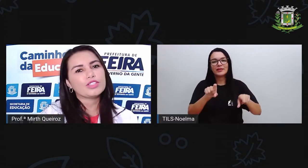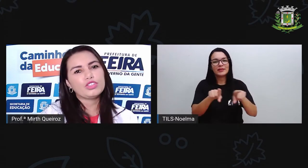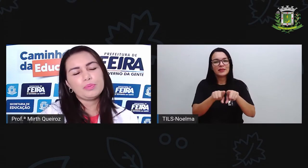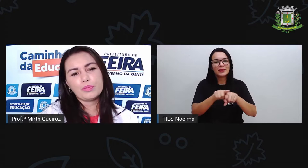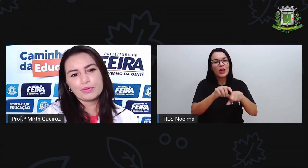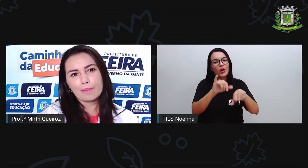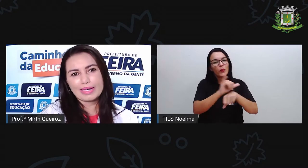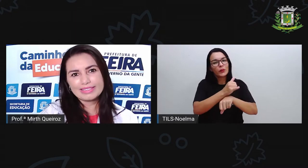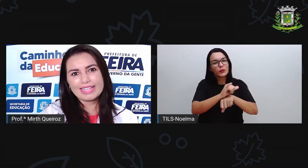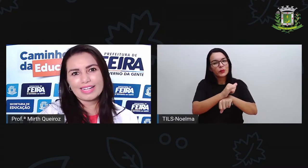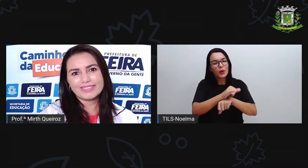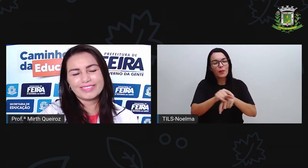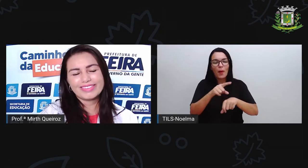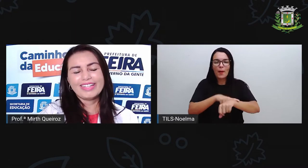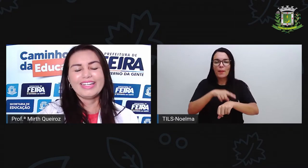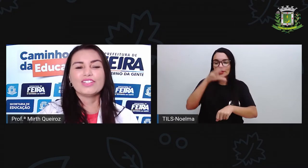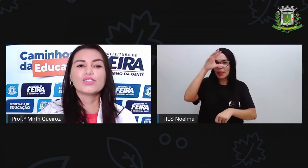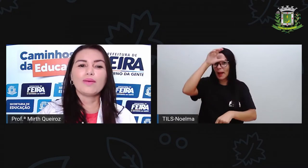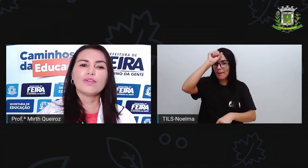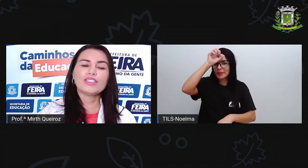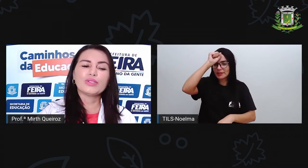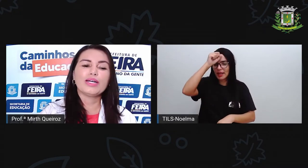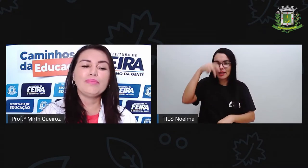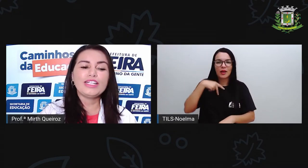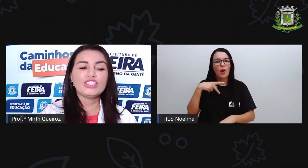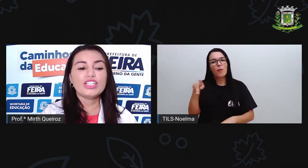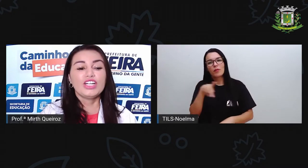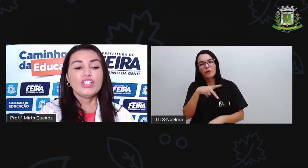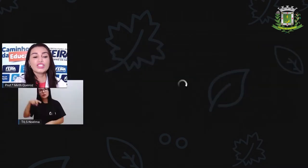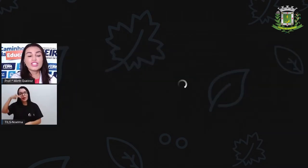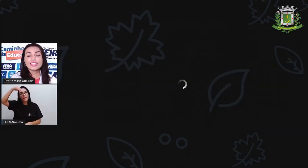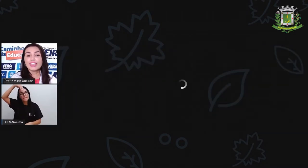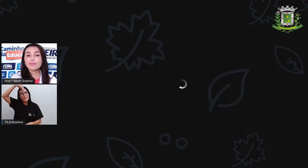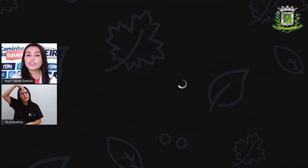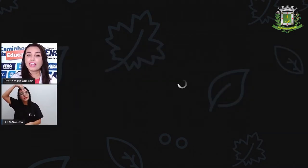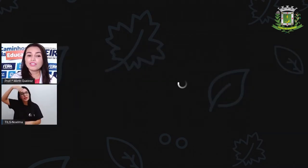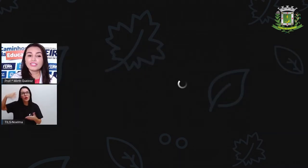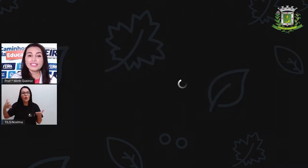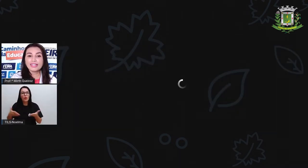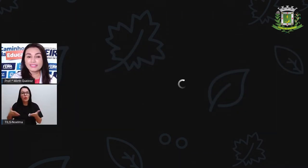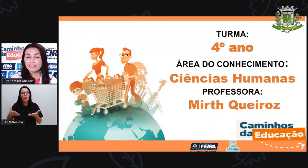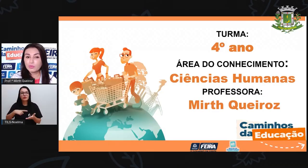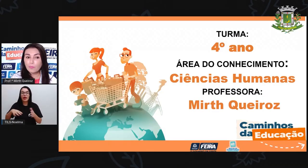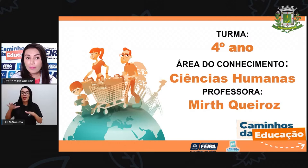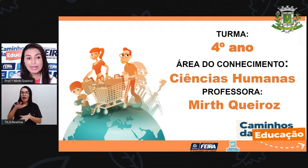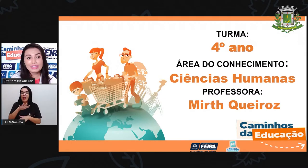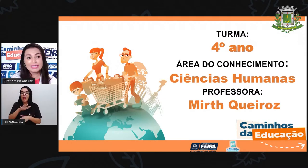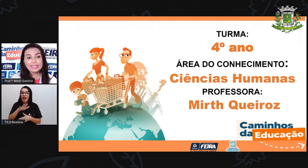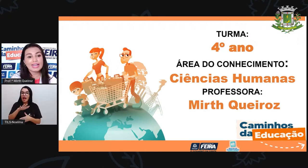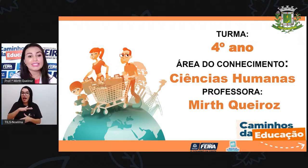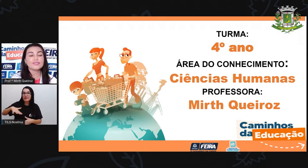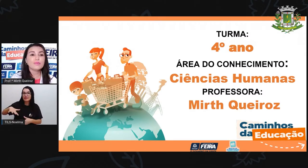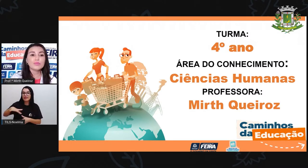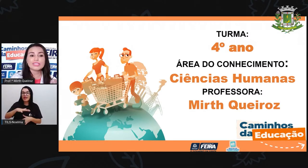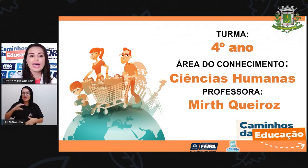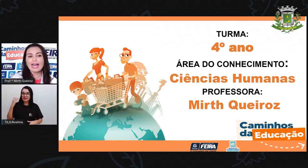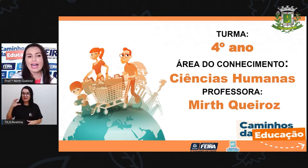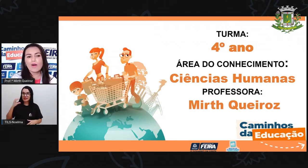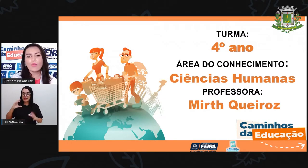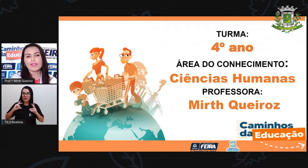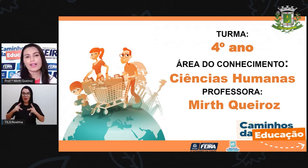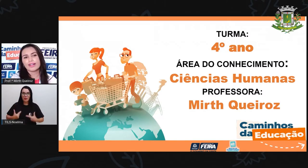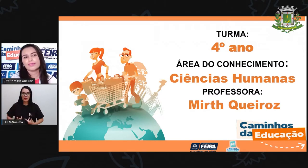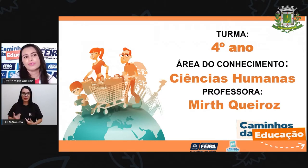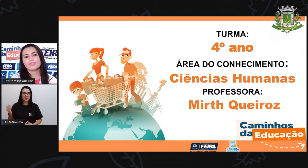um momento de muito aprendizado. Eu sou a professora Mirce e hoje nós teremos aula de ciências humanas. Vamos à